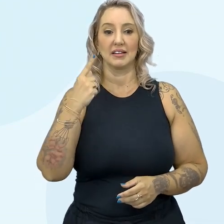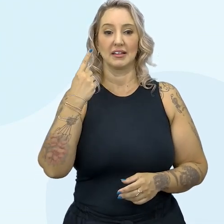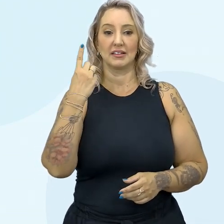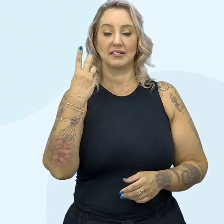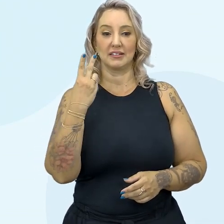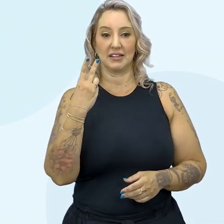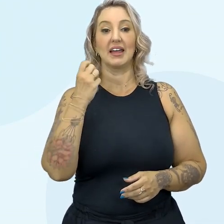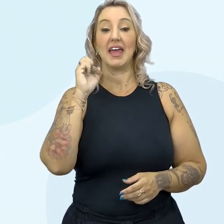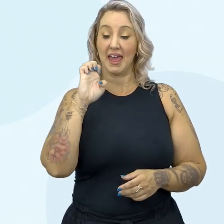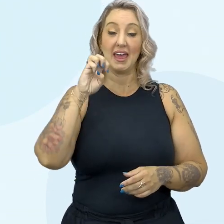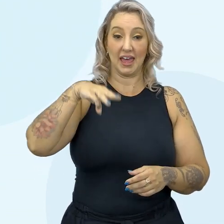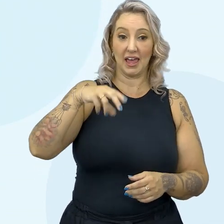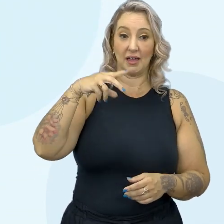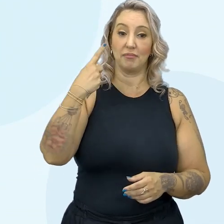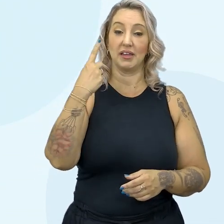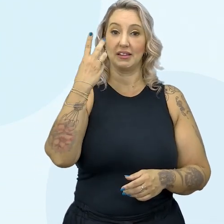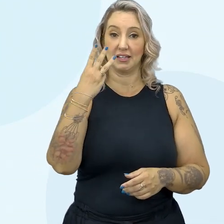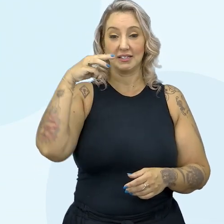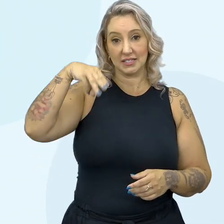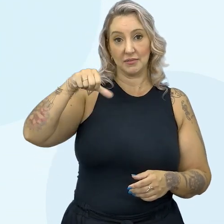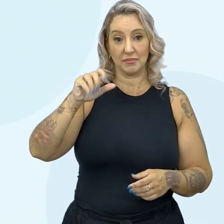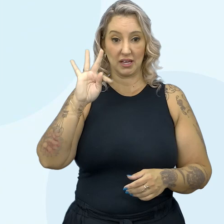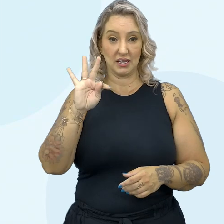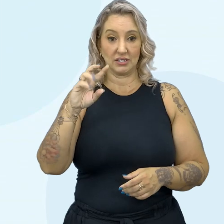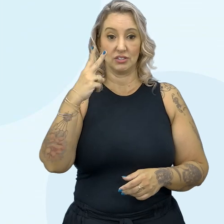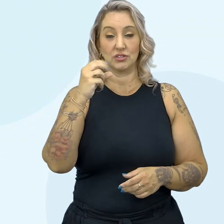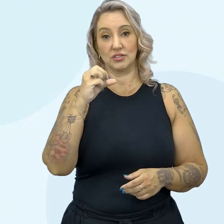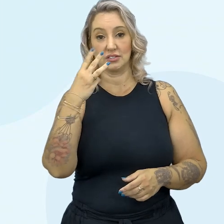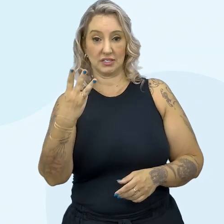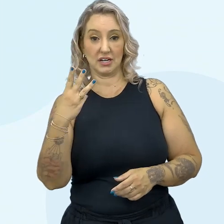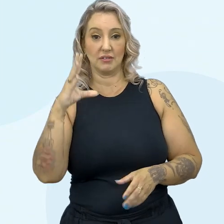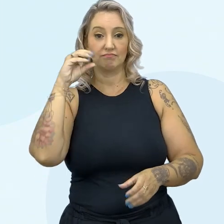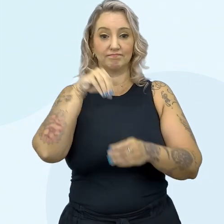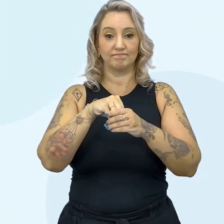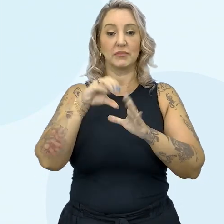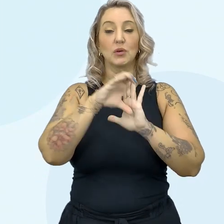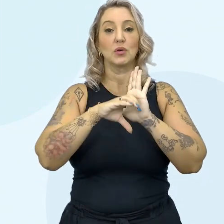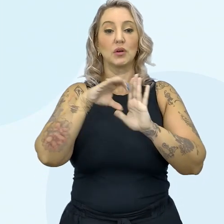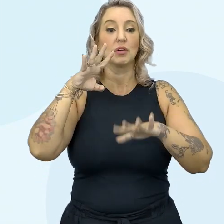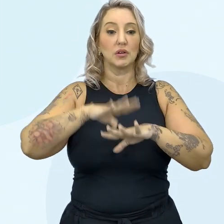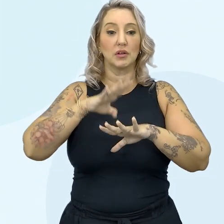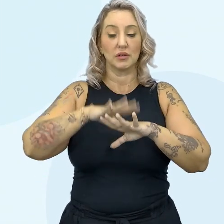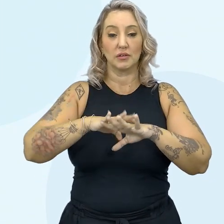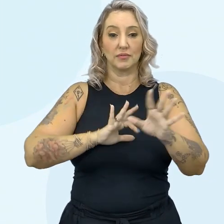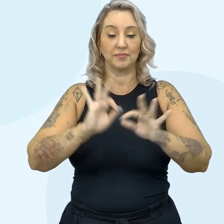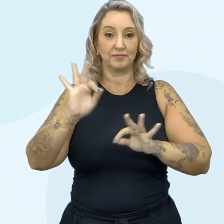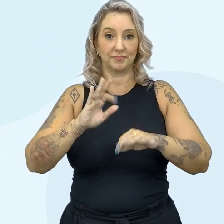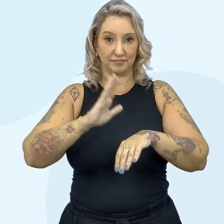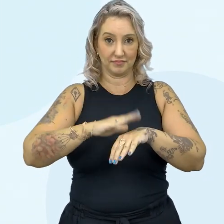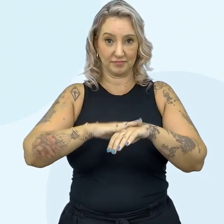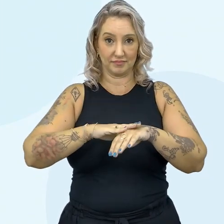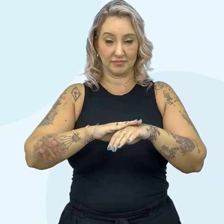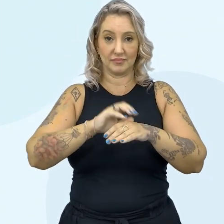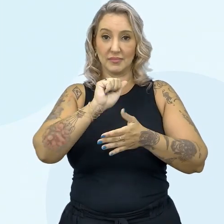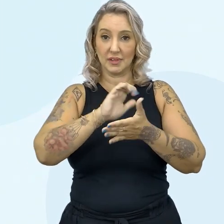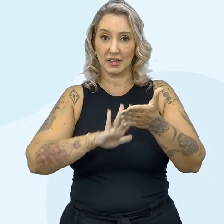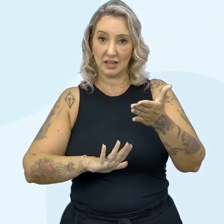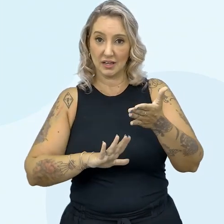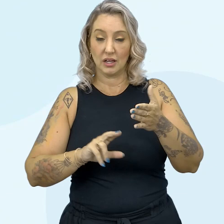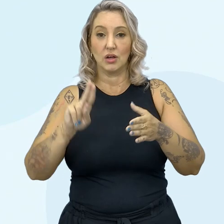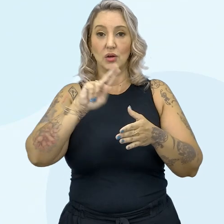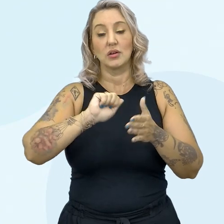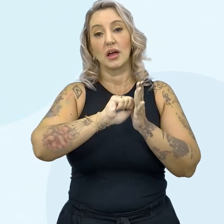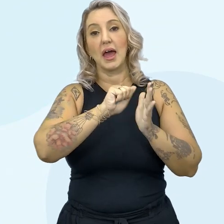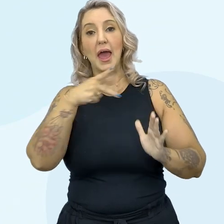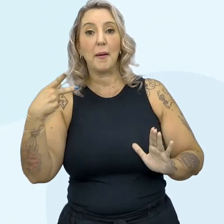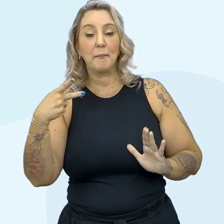203, que é aplicar conceitos matemáticos no planejamento, na execução e na análise de ações envolvendo a utilização de